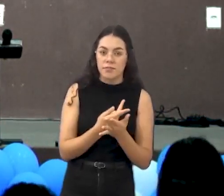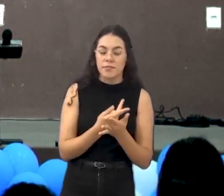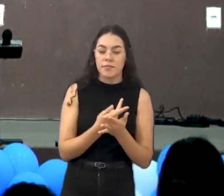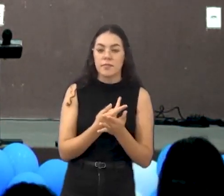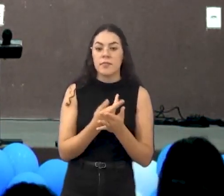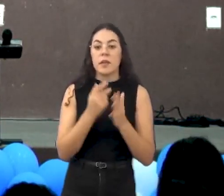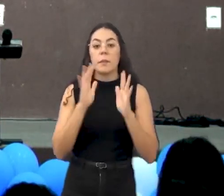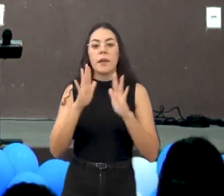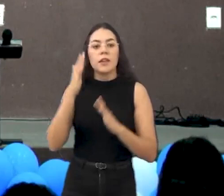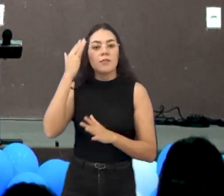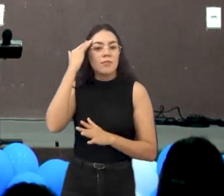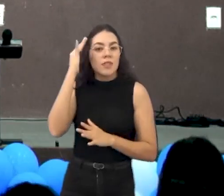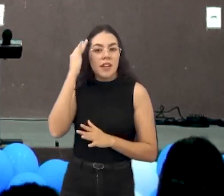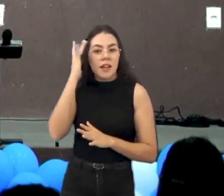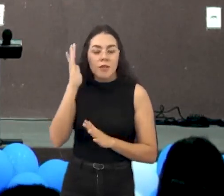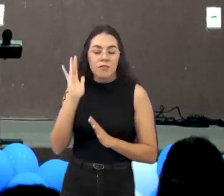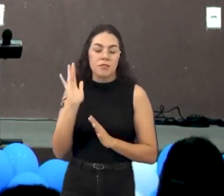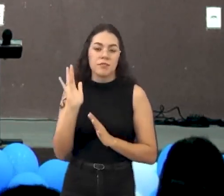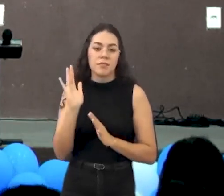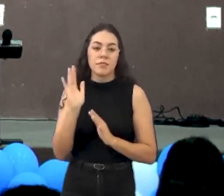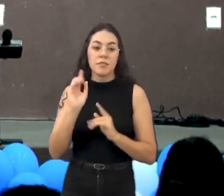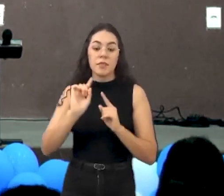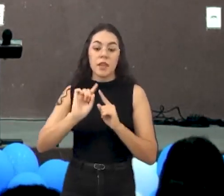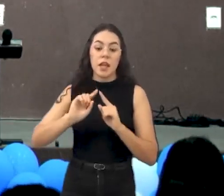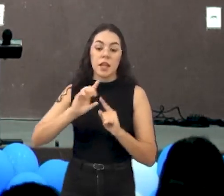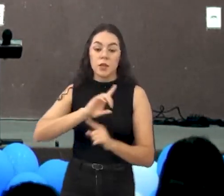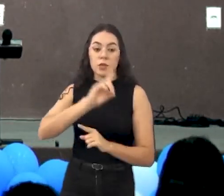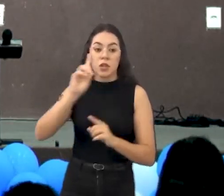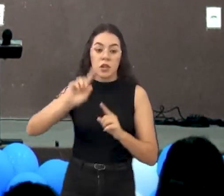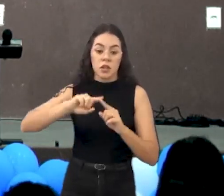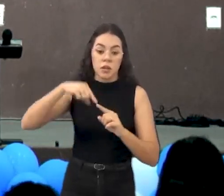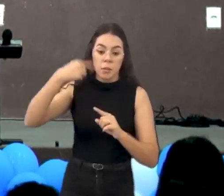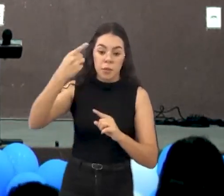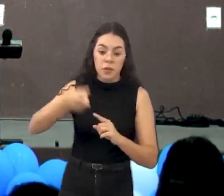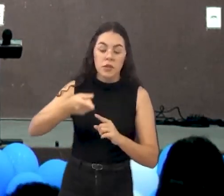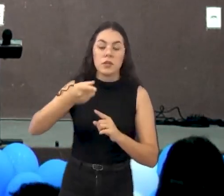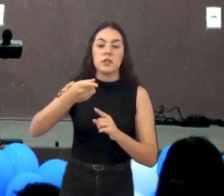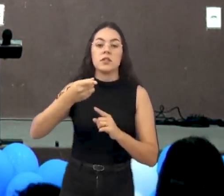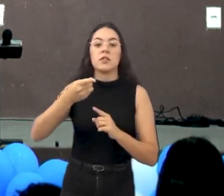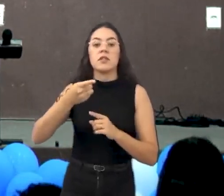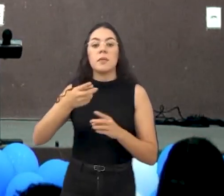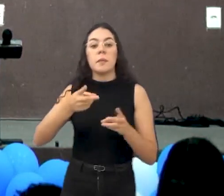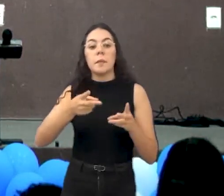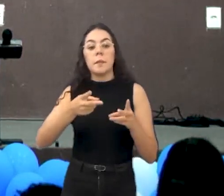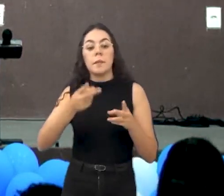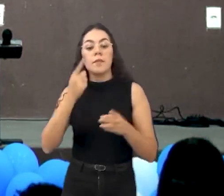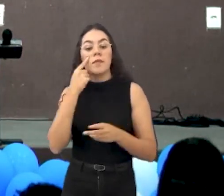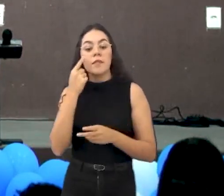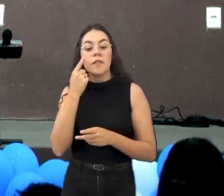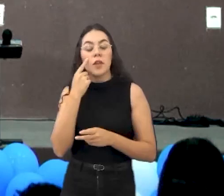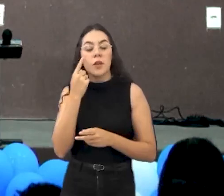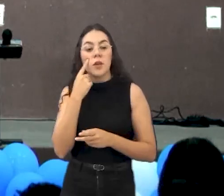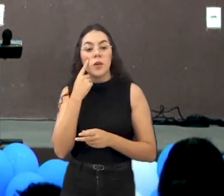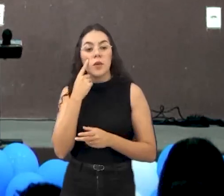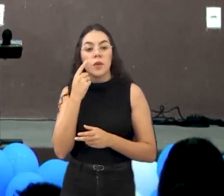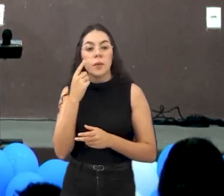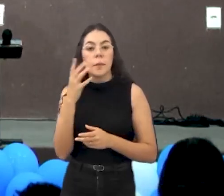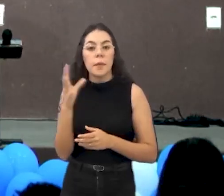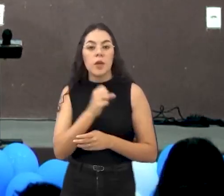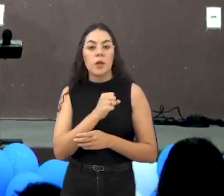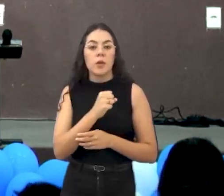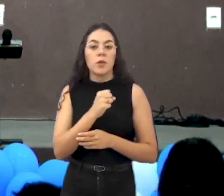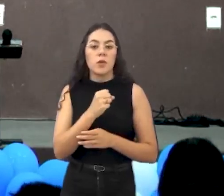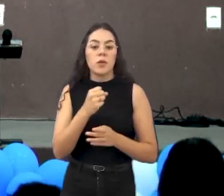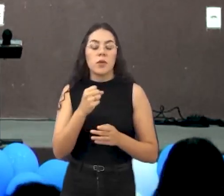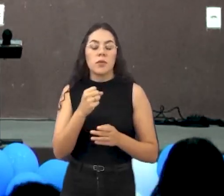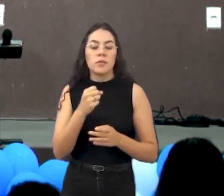Mas eles não entenderam, o texto diz. E no dia seguinte, pelejando eles, foi por eles visto e quis levá-los à paz. Ou seja, ele entrou lá e disse assim,